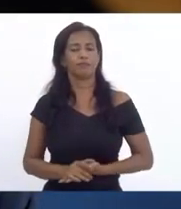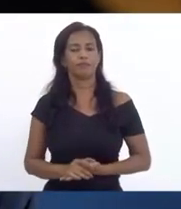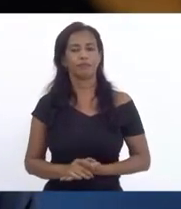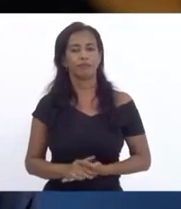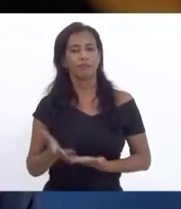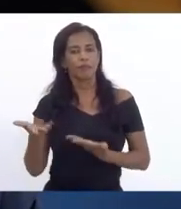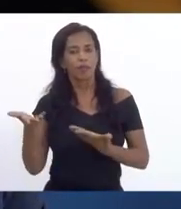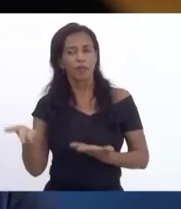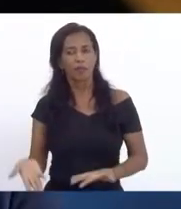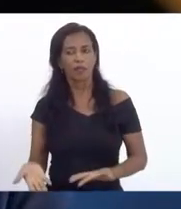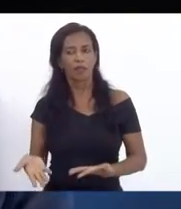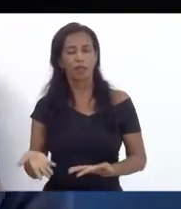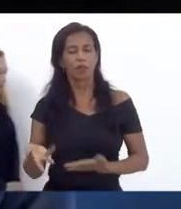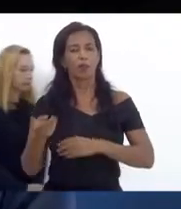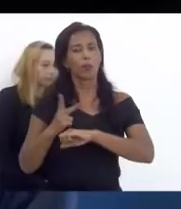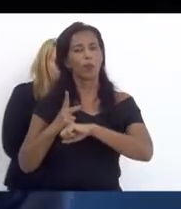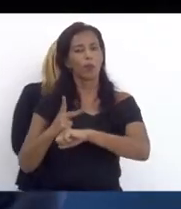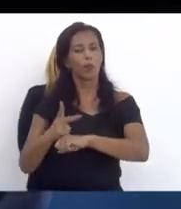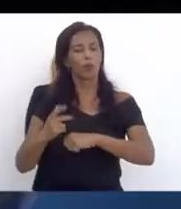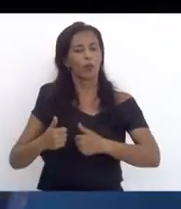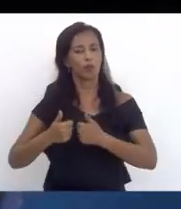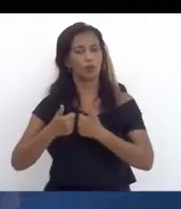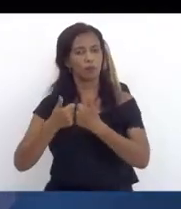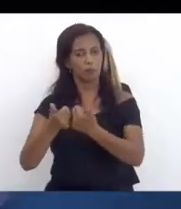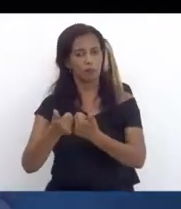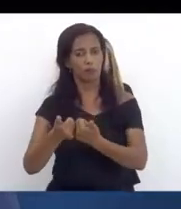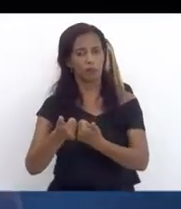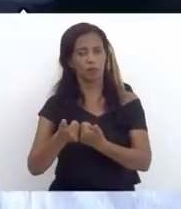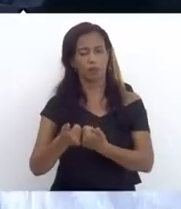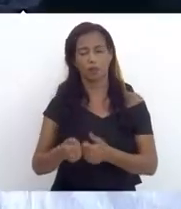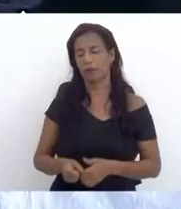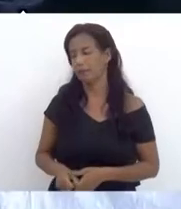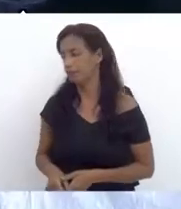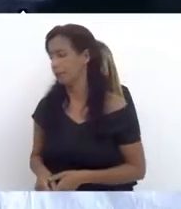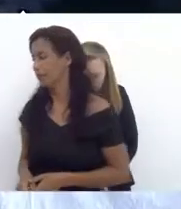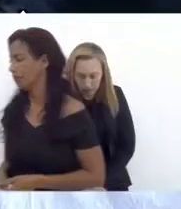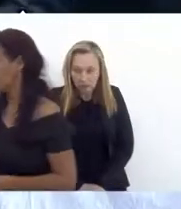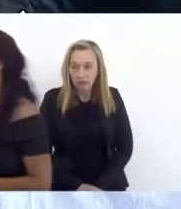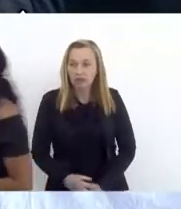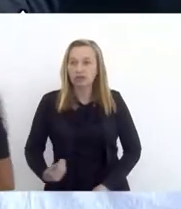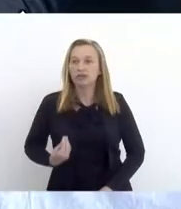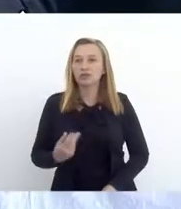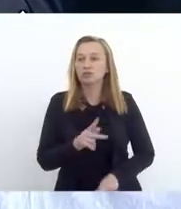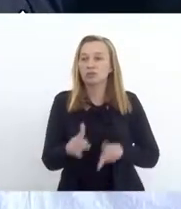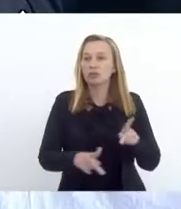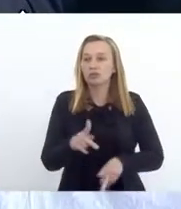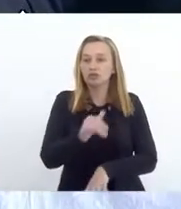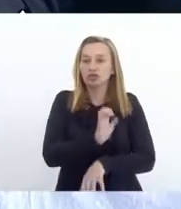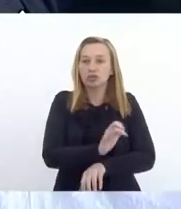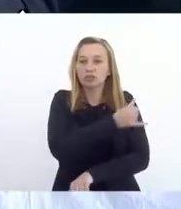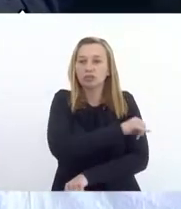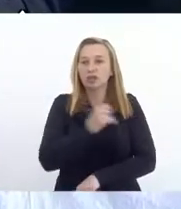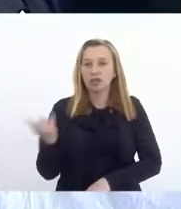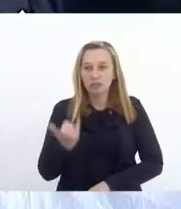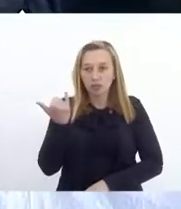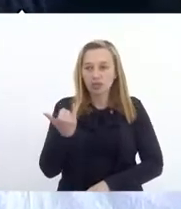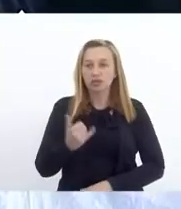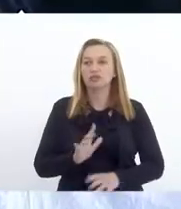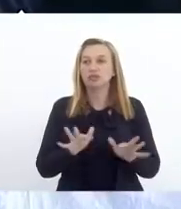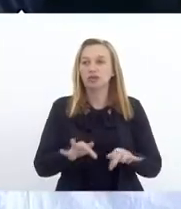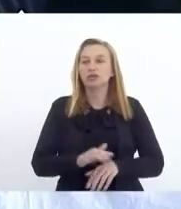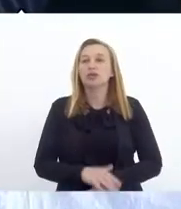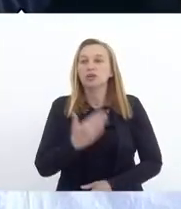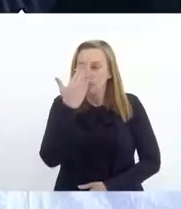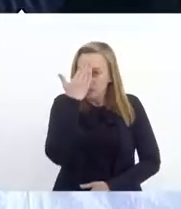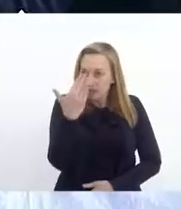e buscando sempre melhorar a condição de vida da população do Estado do Rio de Janeiro, que é isso que importa o final. Então, meu